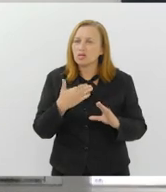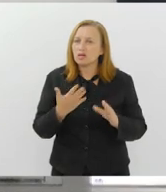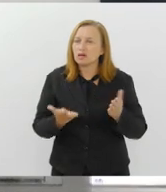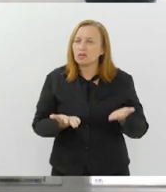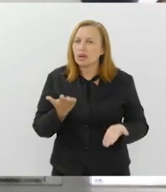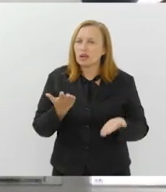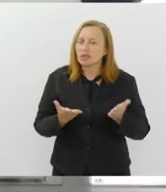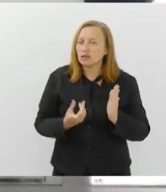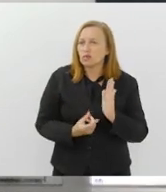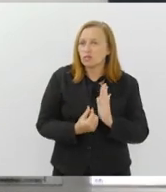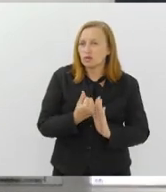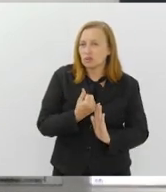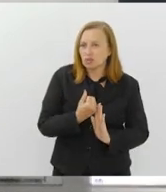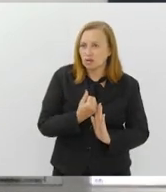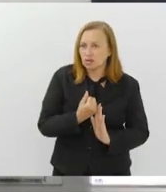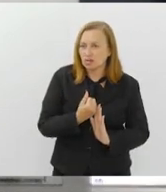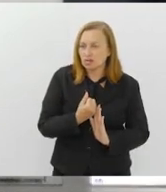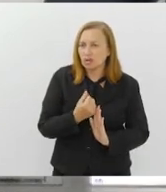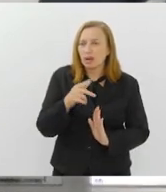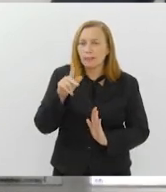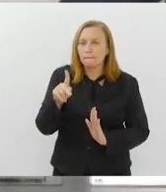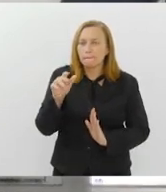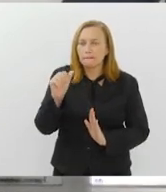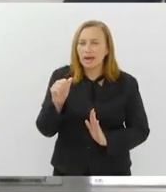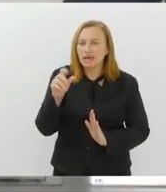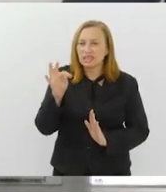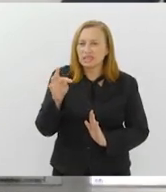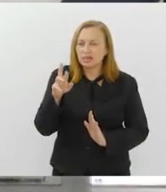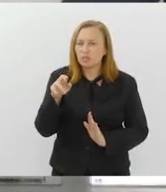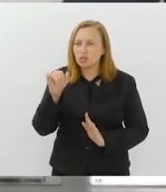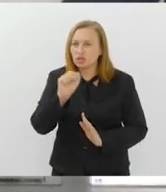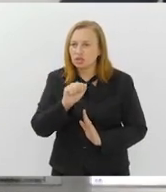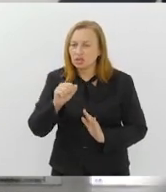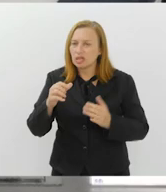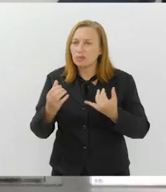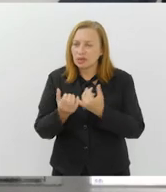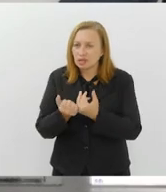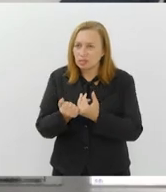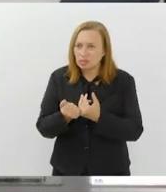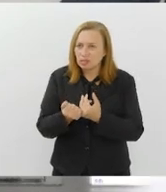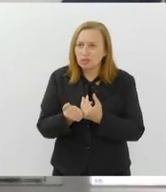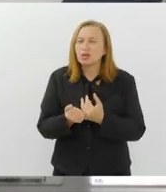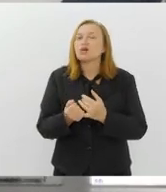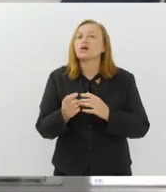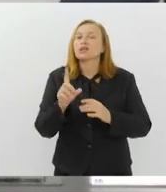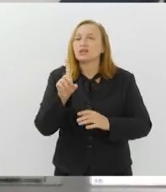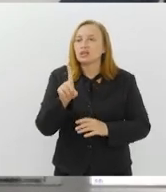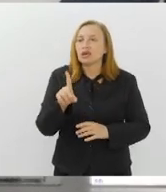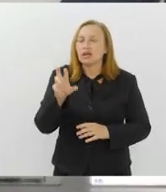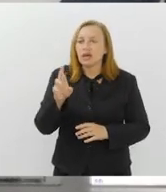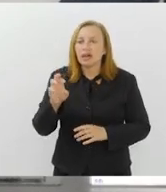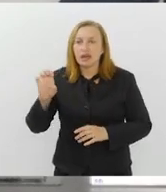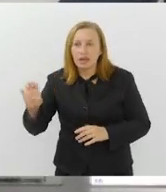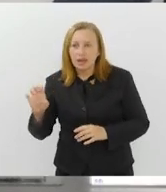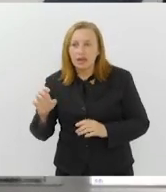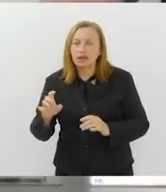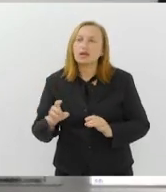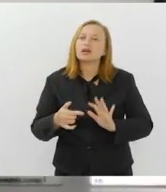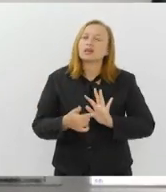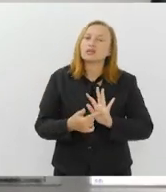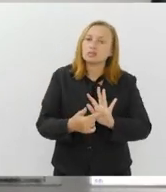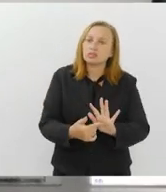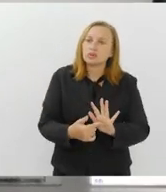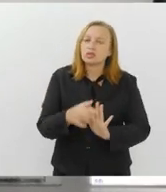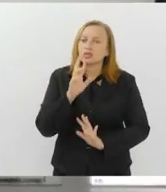financeiro, do balanço patrimonial e DRE demonstrativo de resultado do exercício dos anos